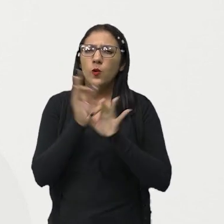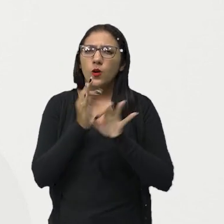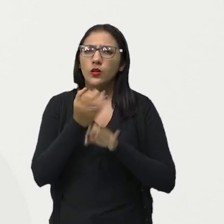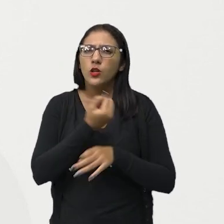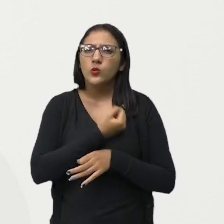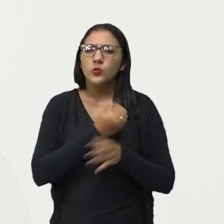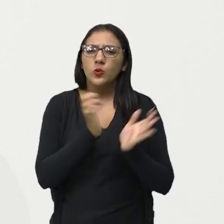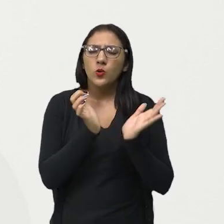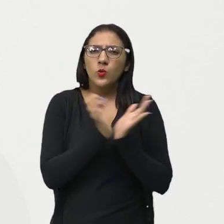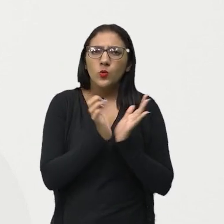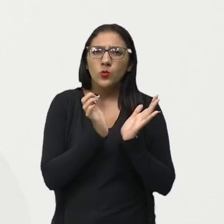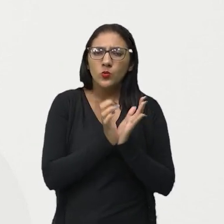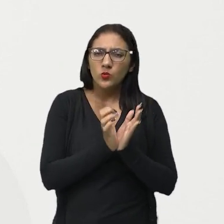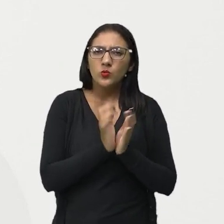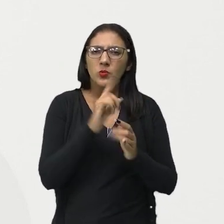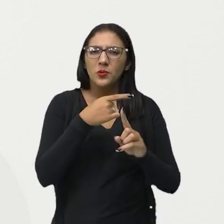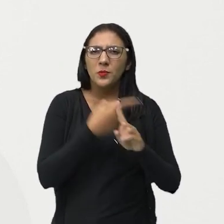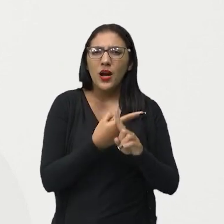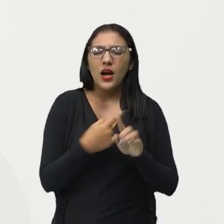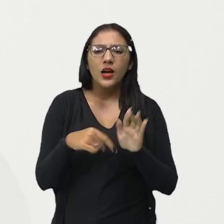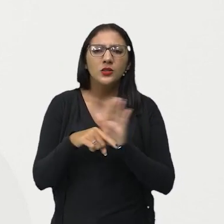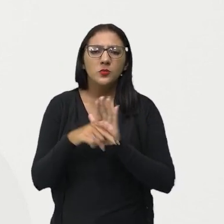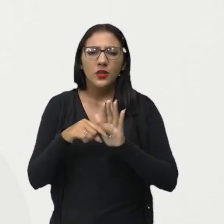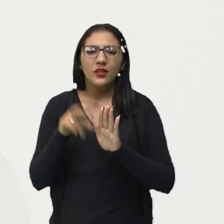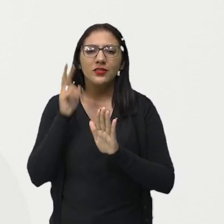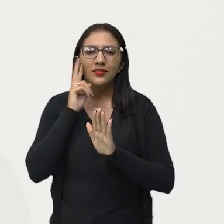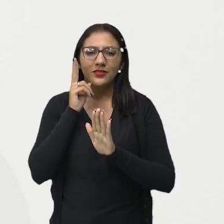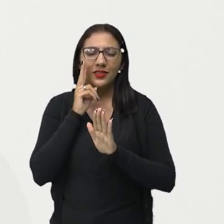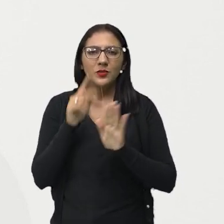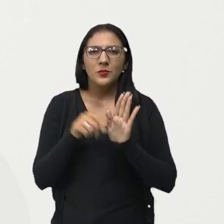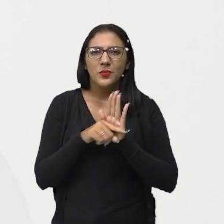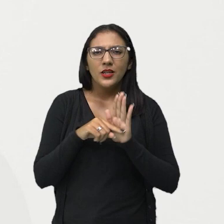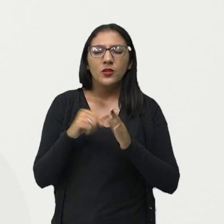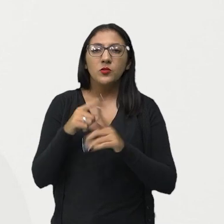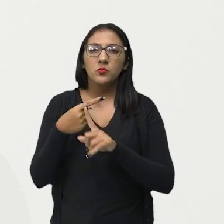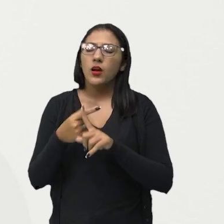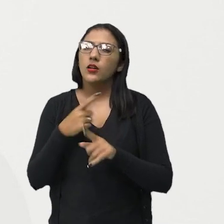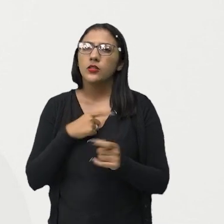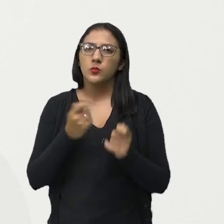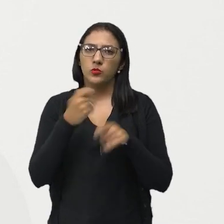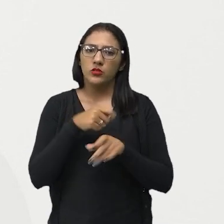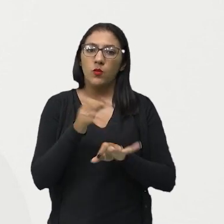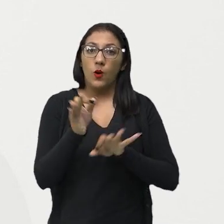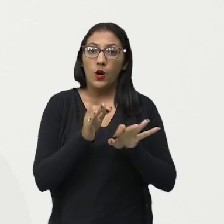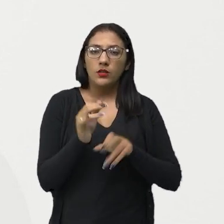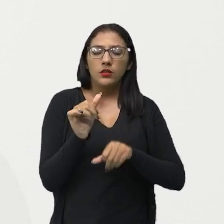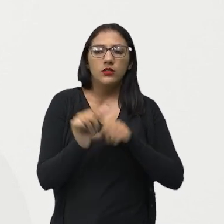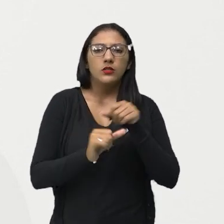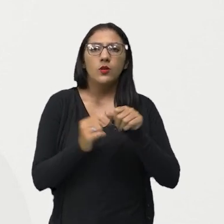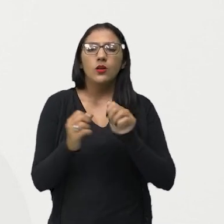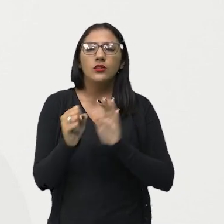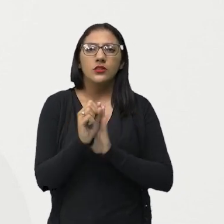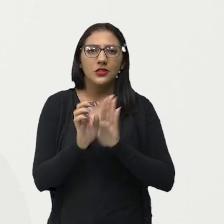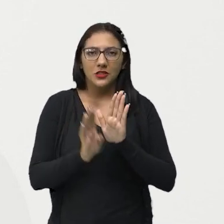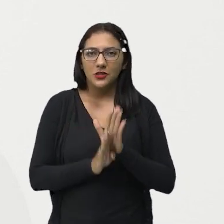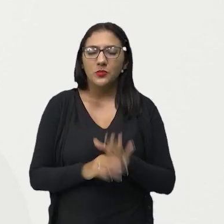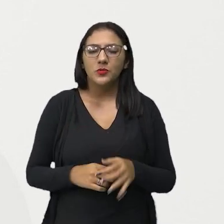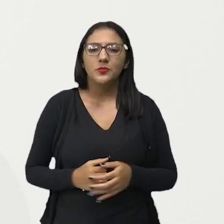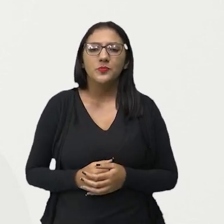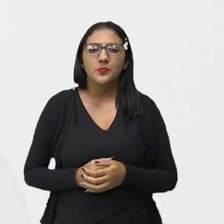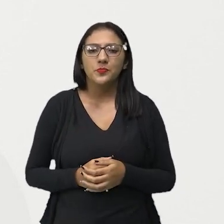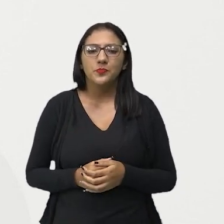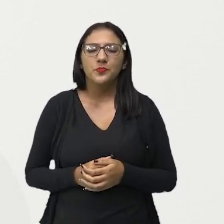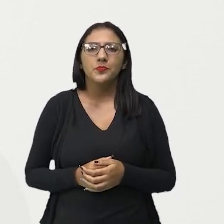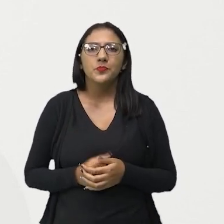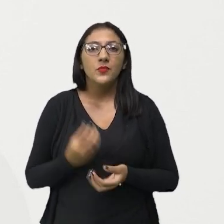nossos números inteiros, né? Aqueles números que são negativos, então a gente pode realizar essas operações. Como